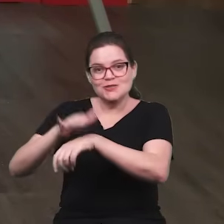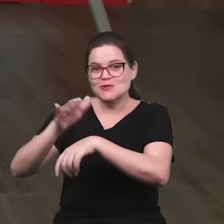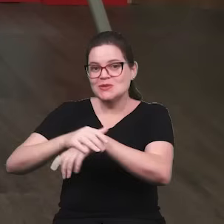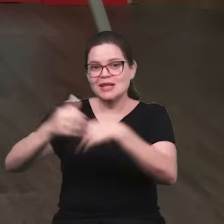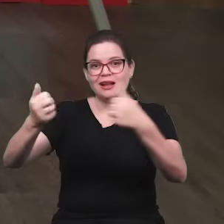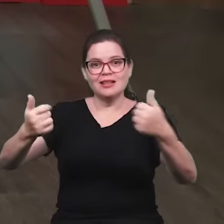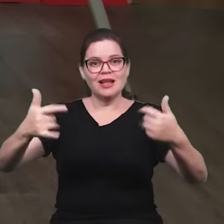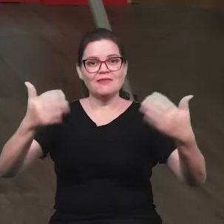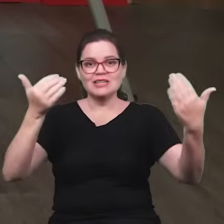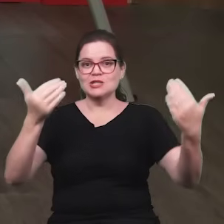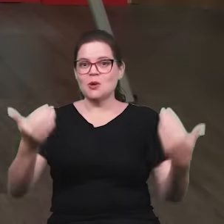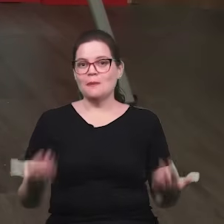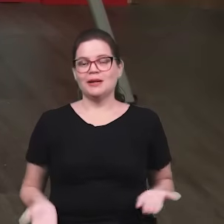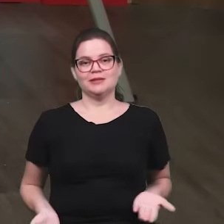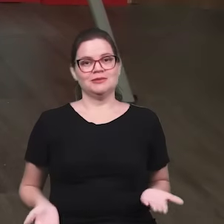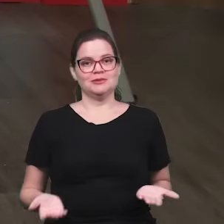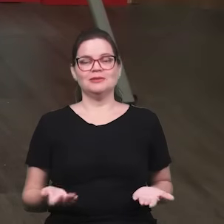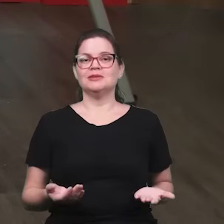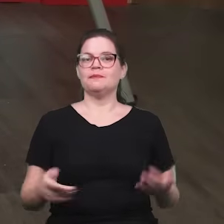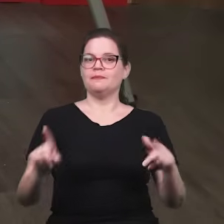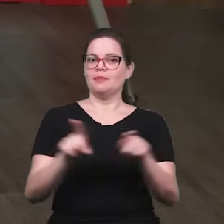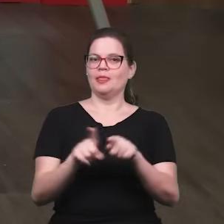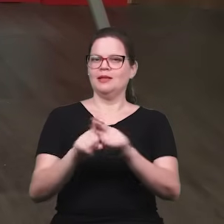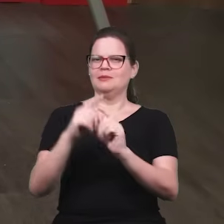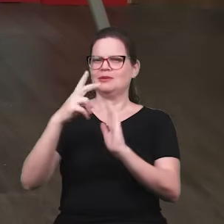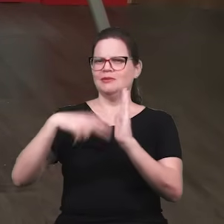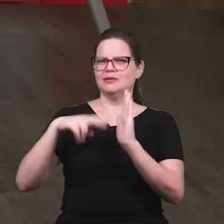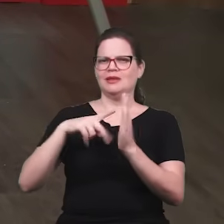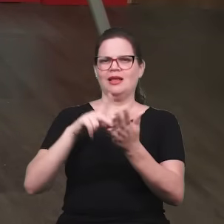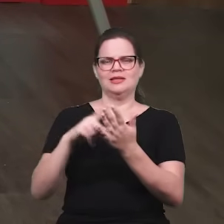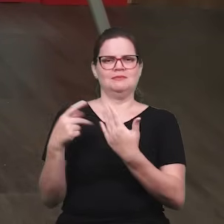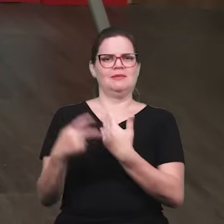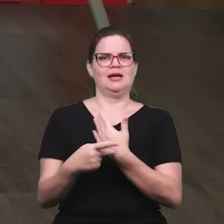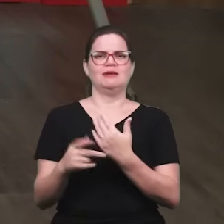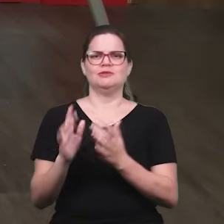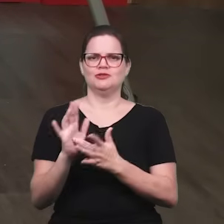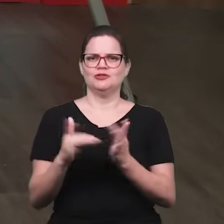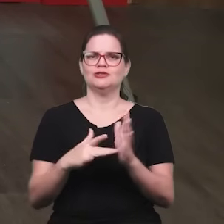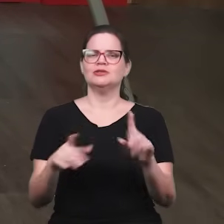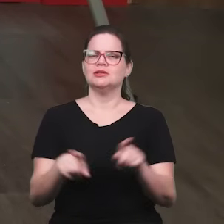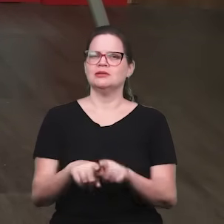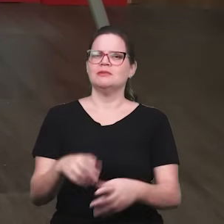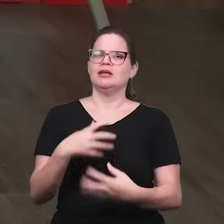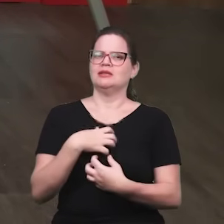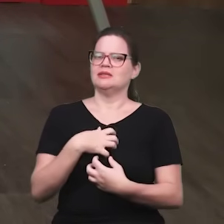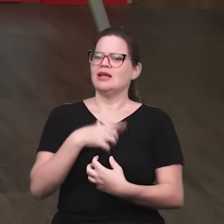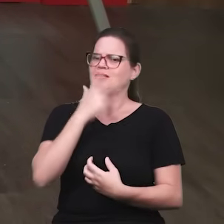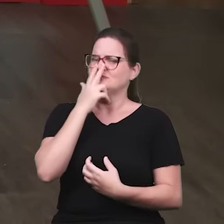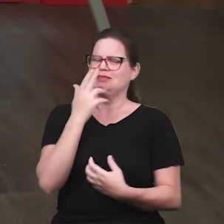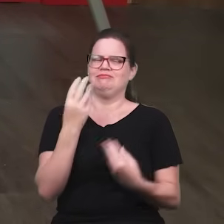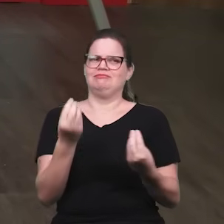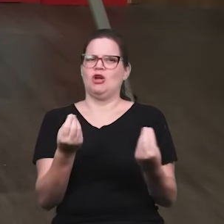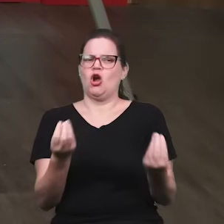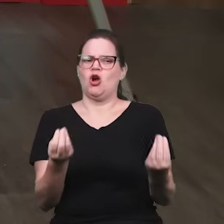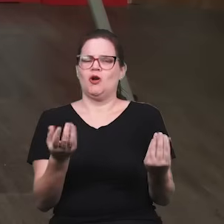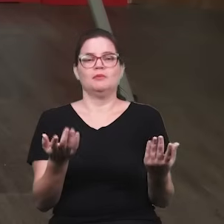fazendo essas figuras. E também quando lê as parábolas do Senhor ali, também fica frustrado, porque